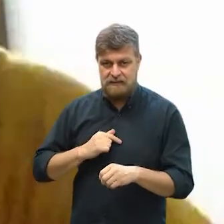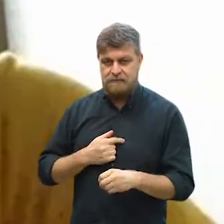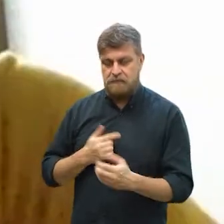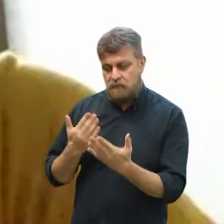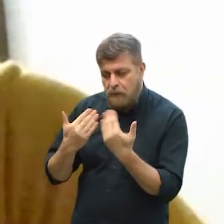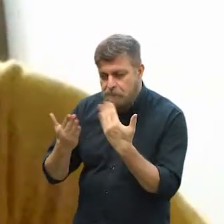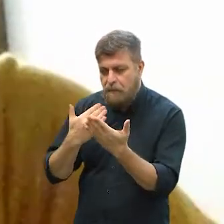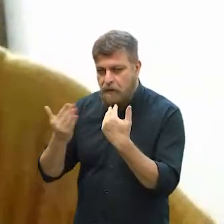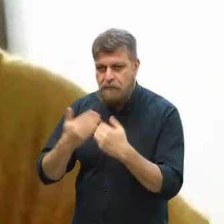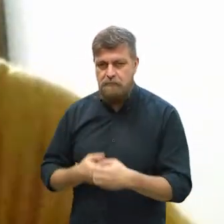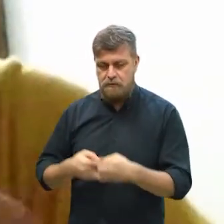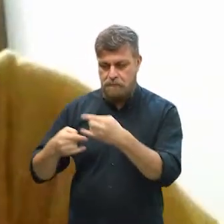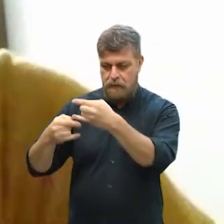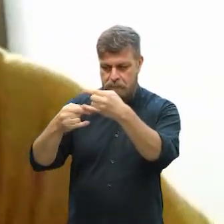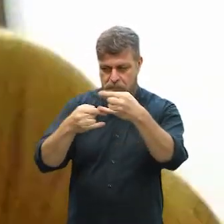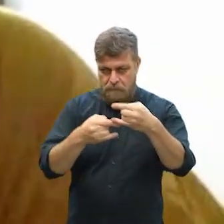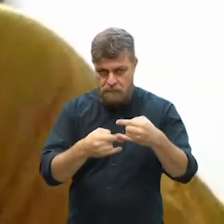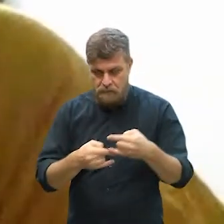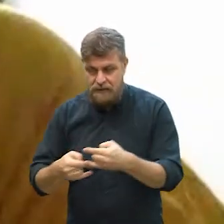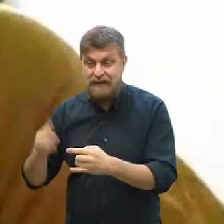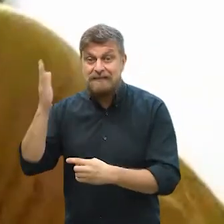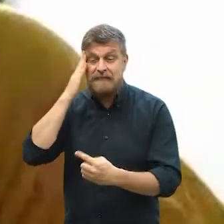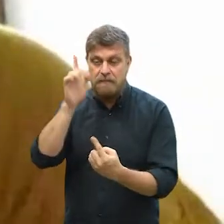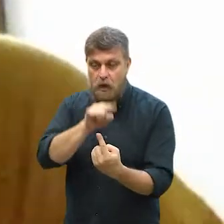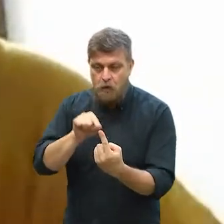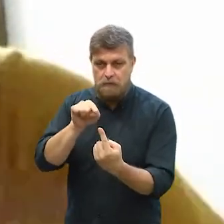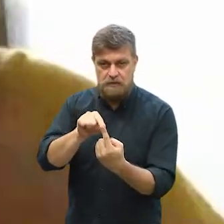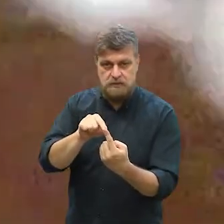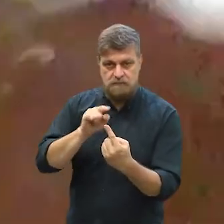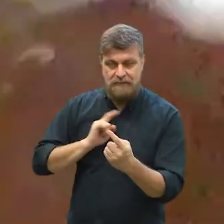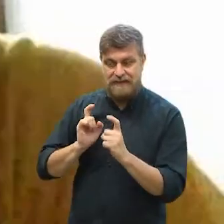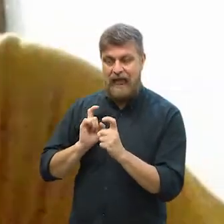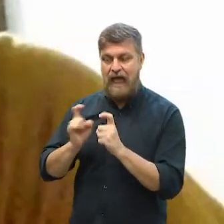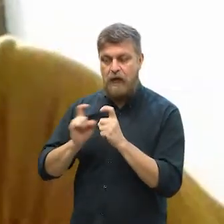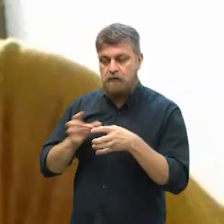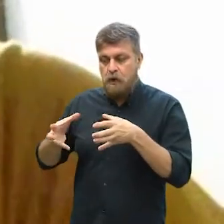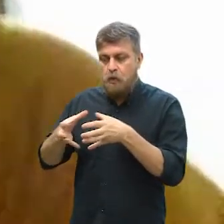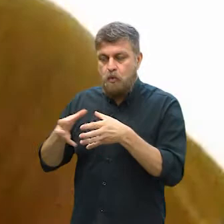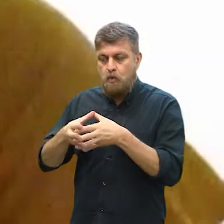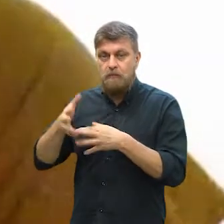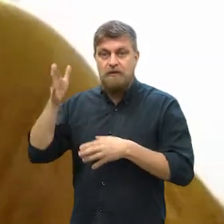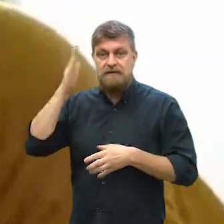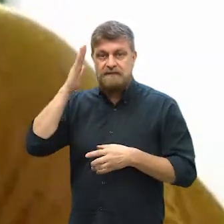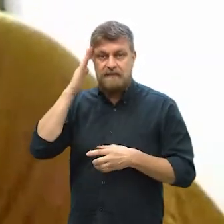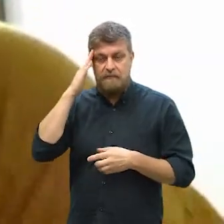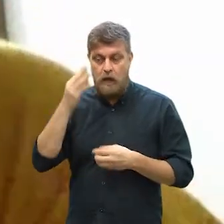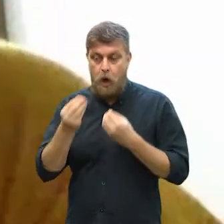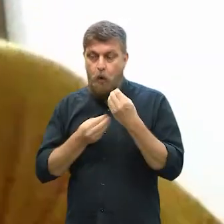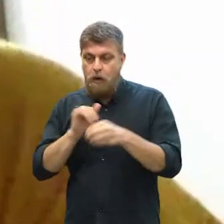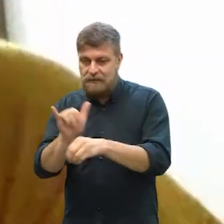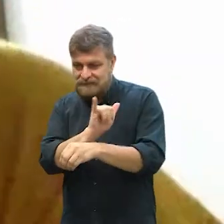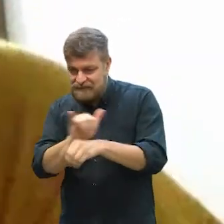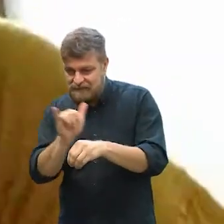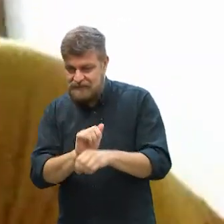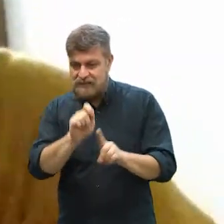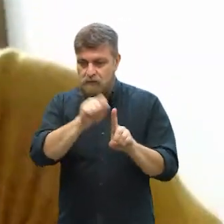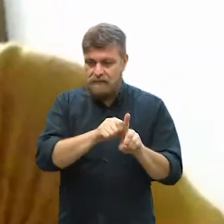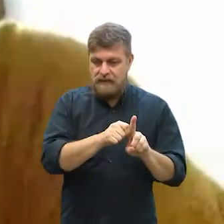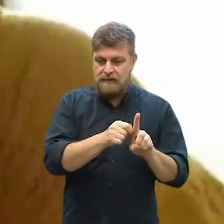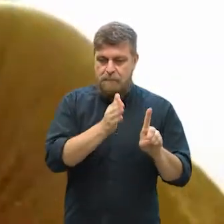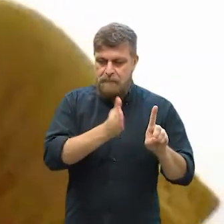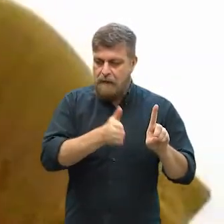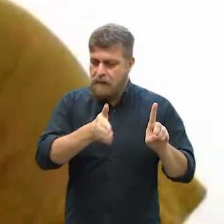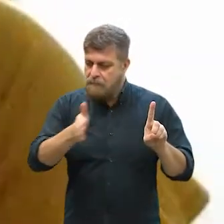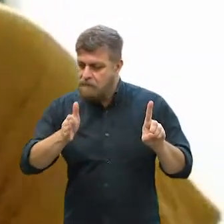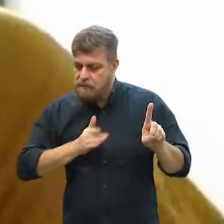que a gente fala com cada uma das pessoas para alinhar os objetivos, mas muita reunião com o time mesmo para dizer para onde a gente está indo. Olha, o que a gente fez esse mês, o que a gente